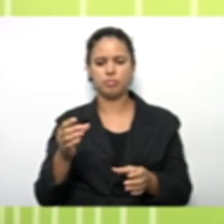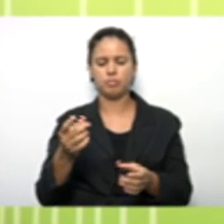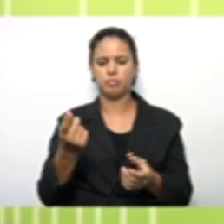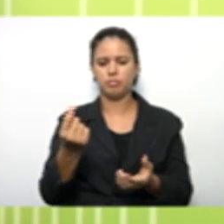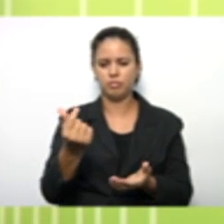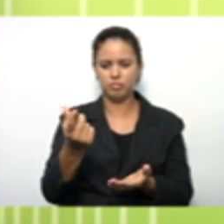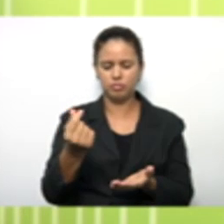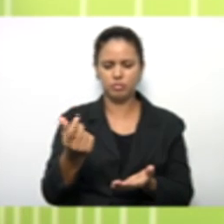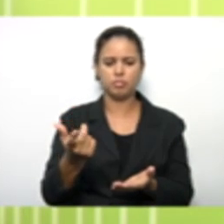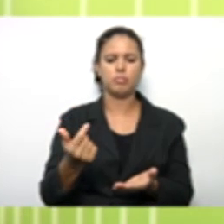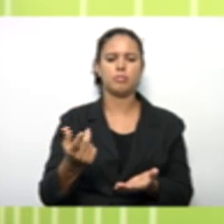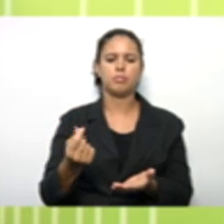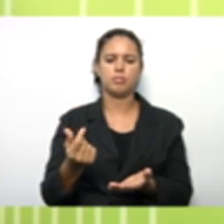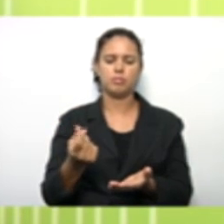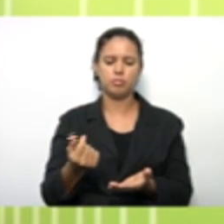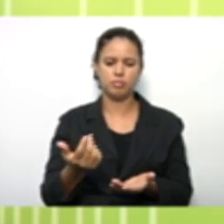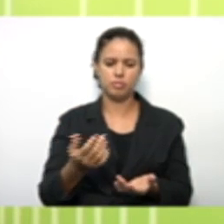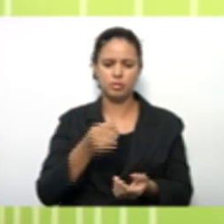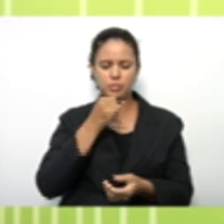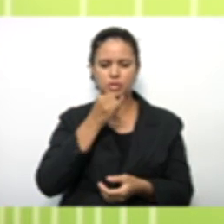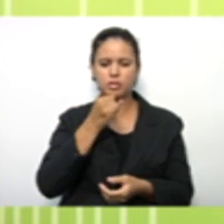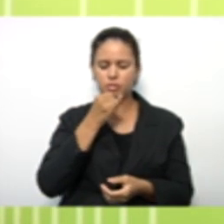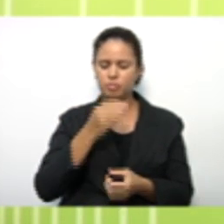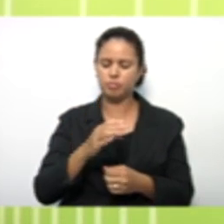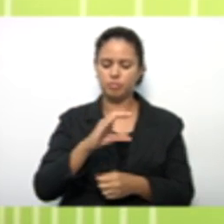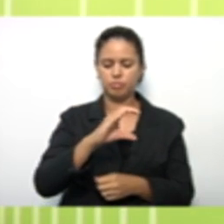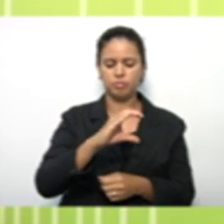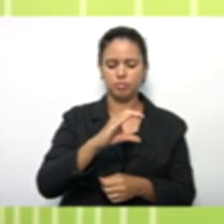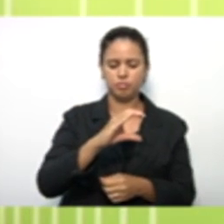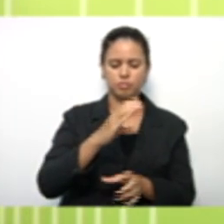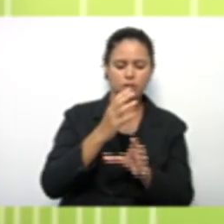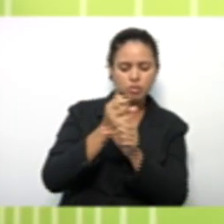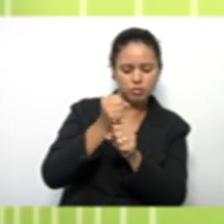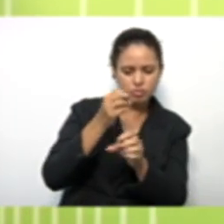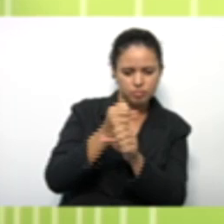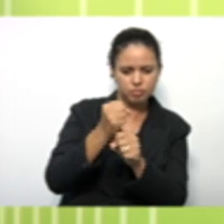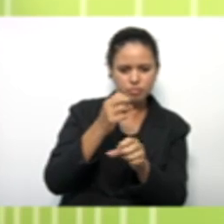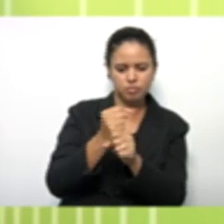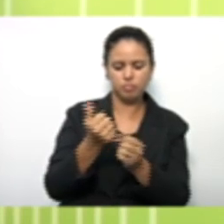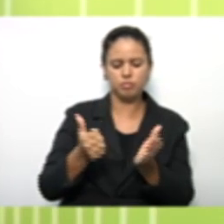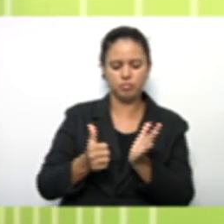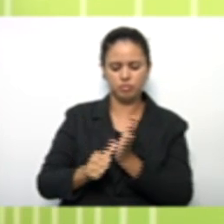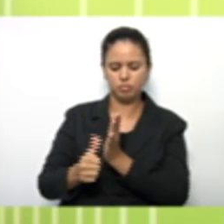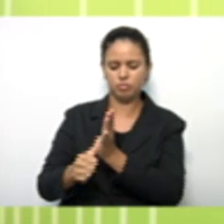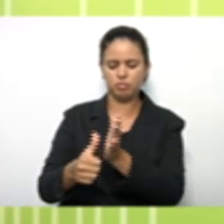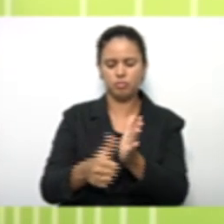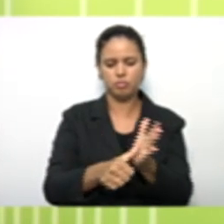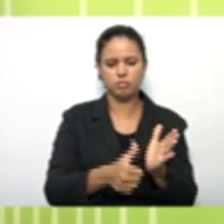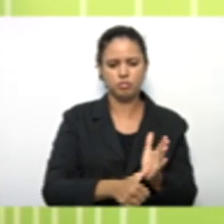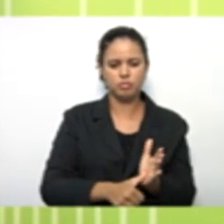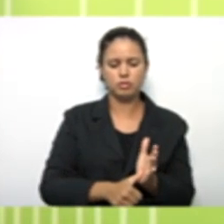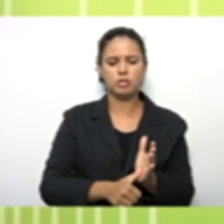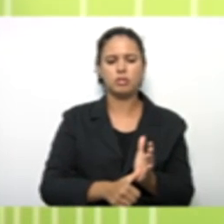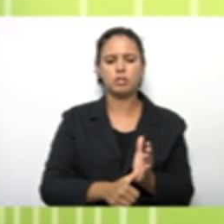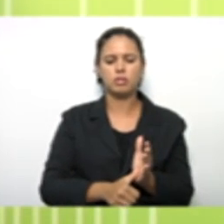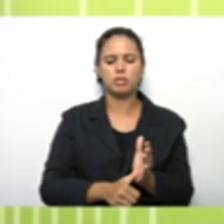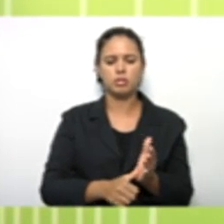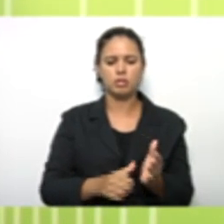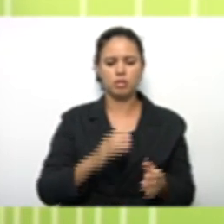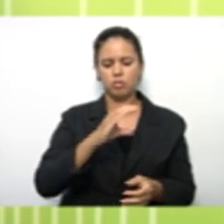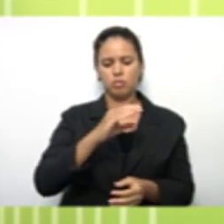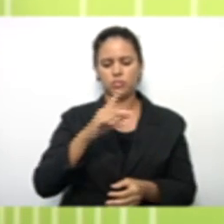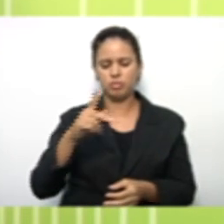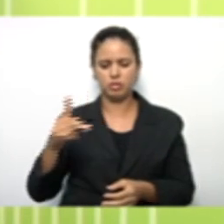na contabilidade normal, mas na contabilidade de cooperativa é um ingresso, é quando a cooperativa entrega o